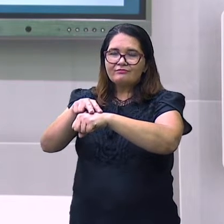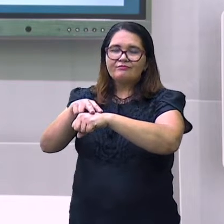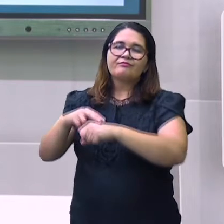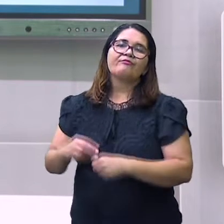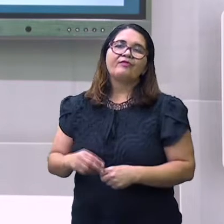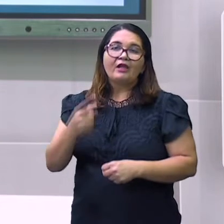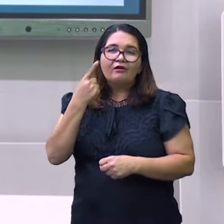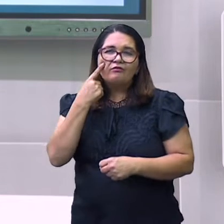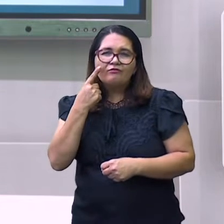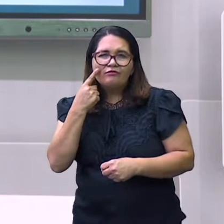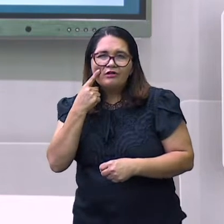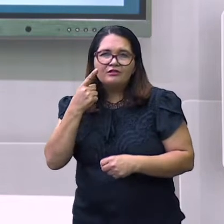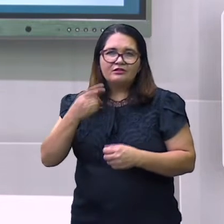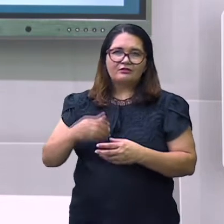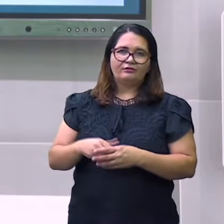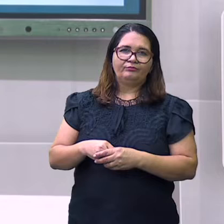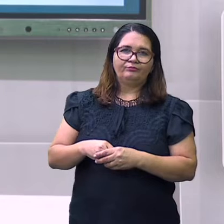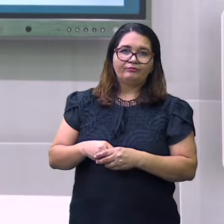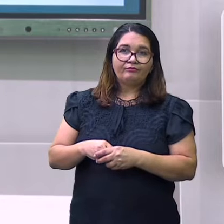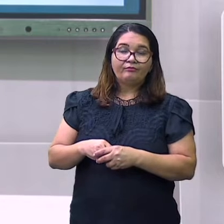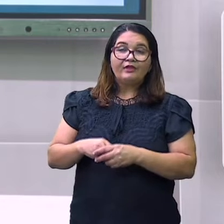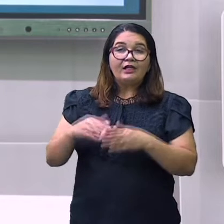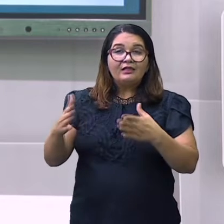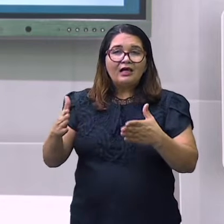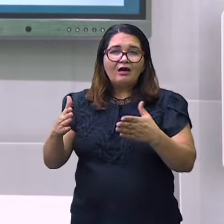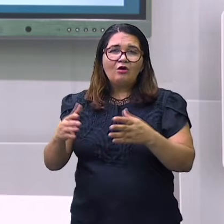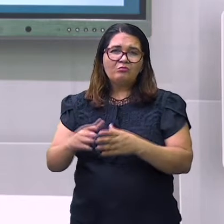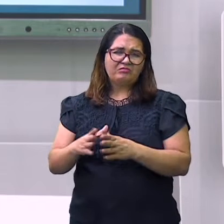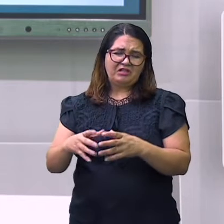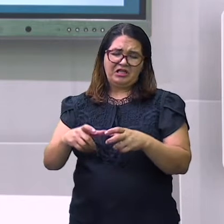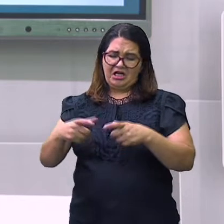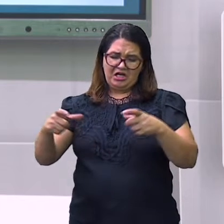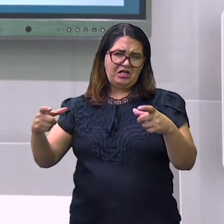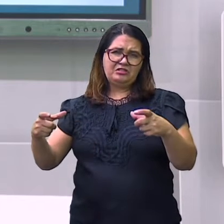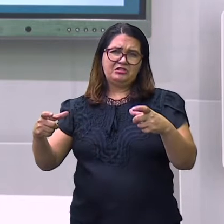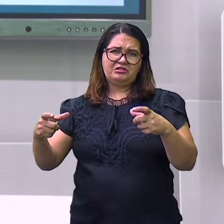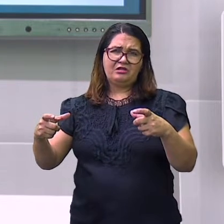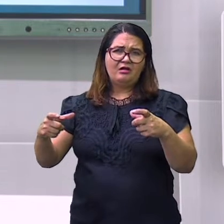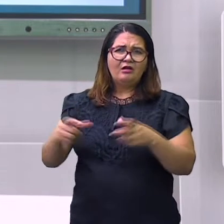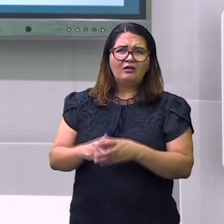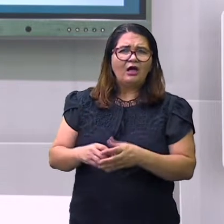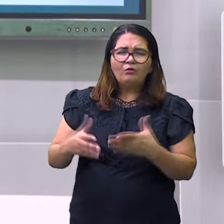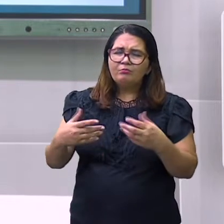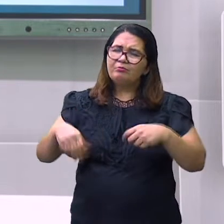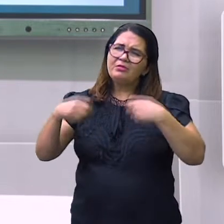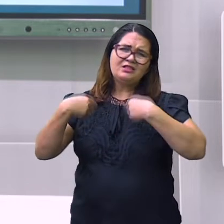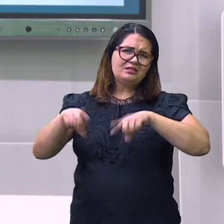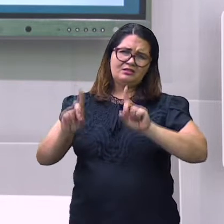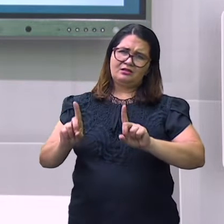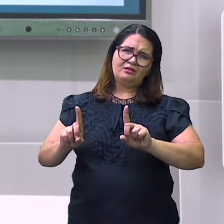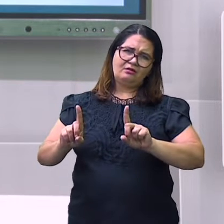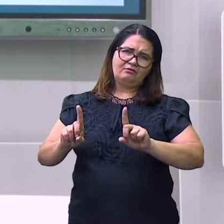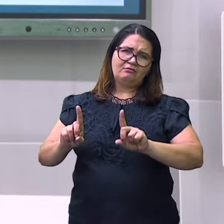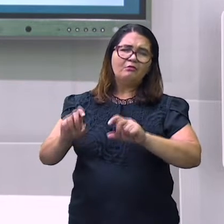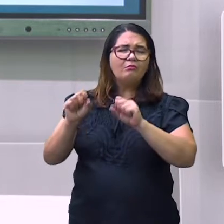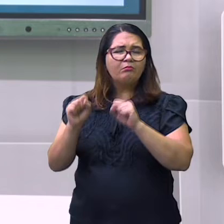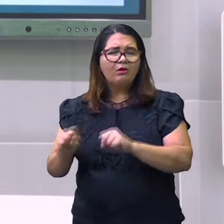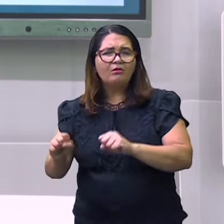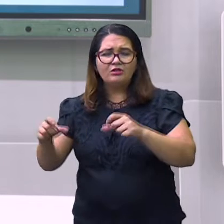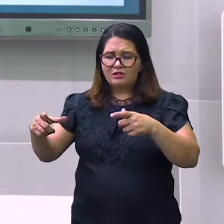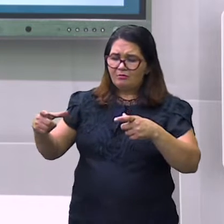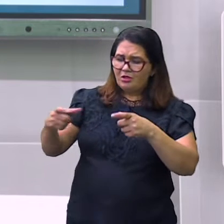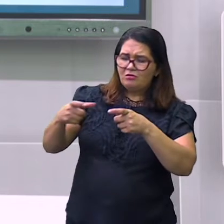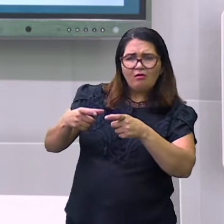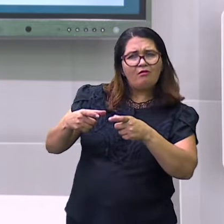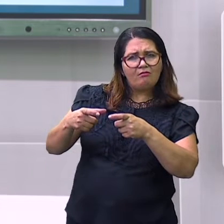só. Partes por partes. Ah, tem que ser grande, tem que ser uma peça muito grande? Não, não precisa ser uma peça